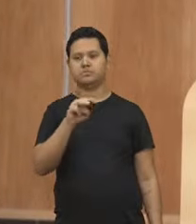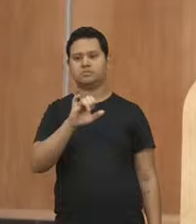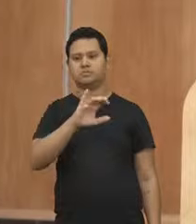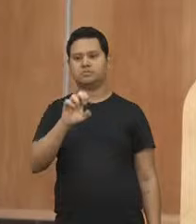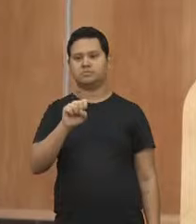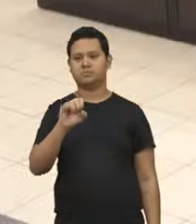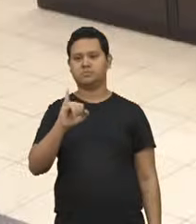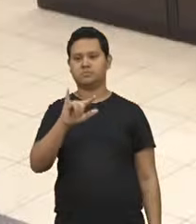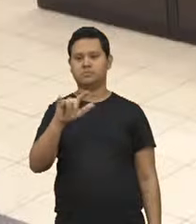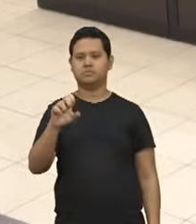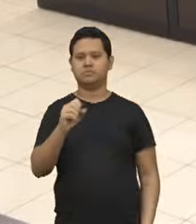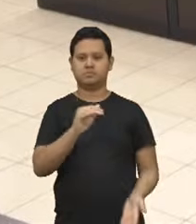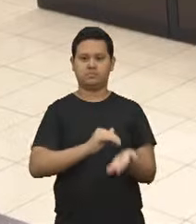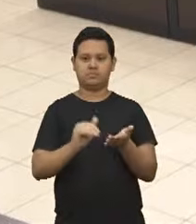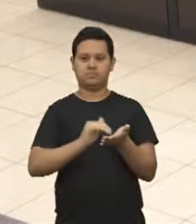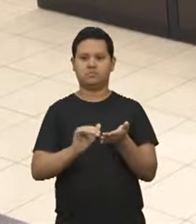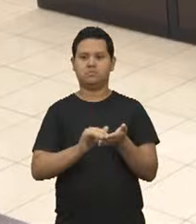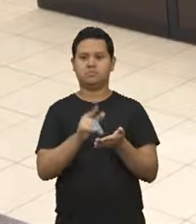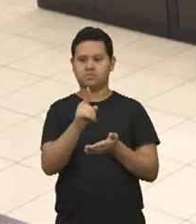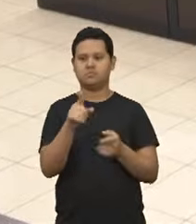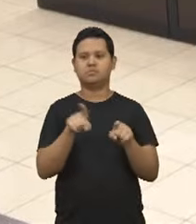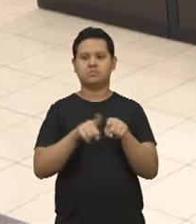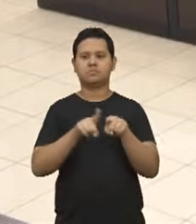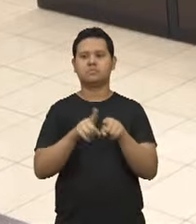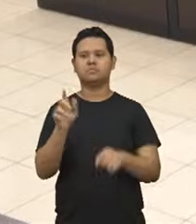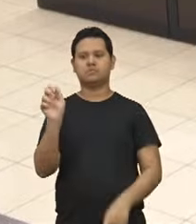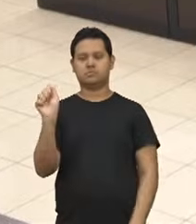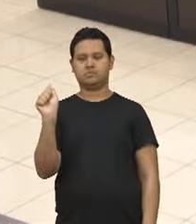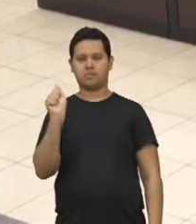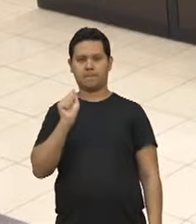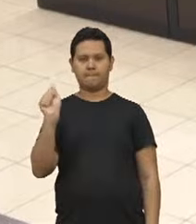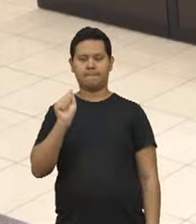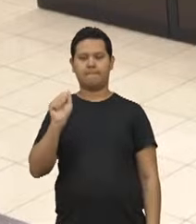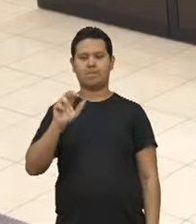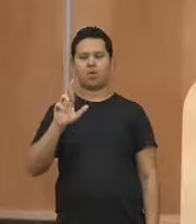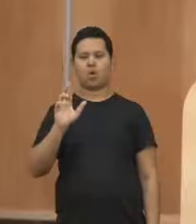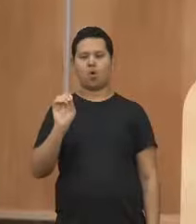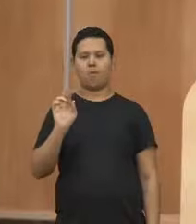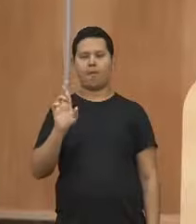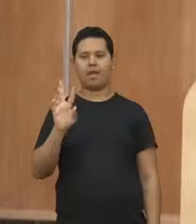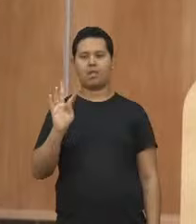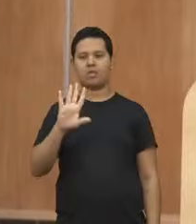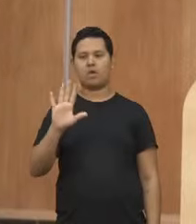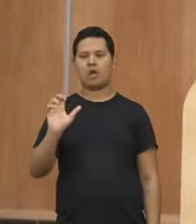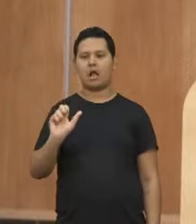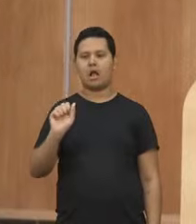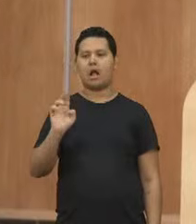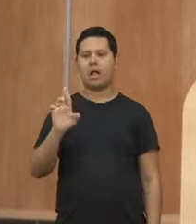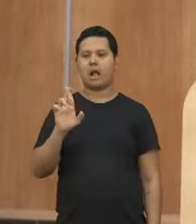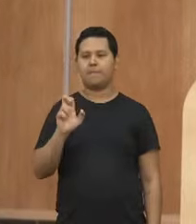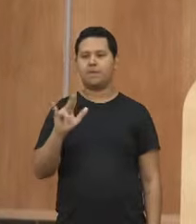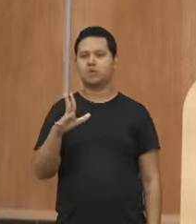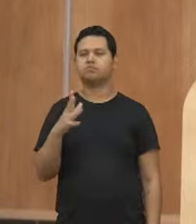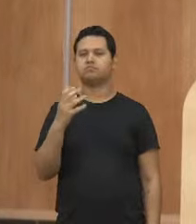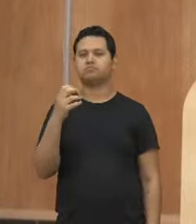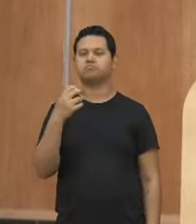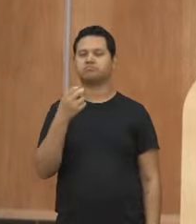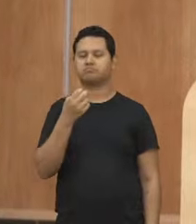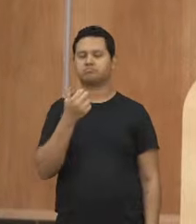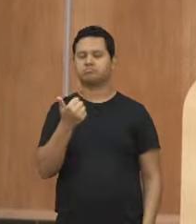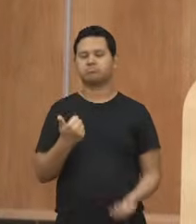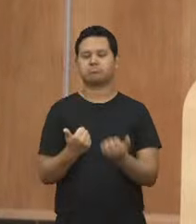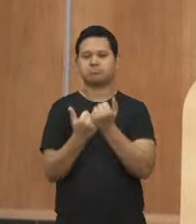nosso secretário de Finanças, né, para o Nicolas Osalém, assessor, e o Roberto Abreu também está aqui com a gente, nosso secretário de governo. Então, eu conto com o